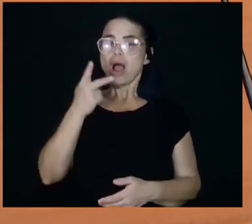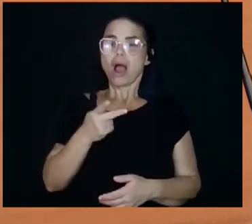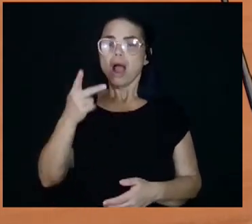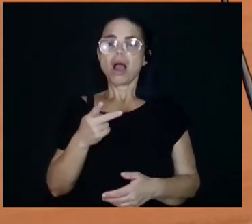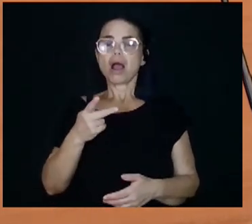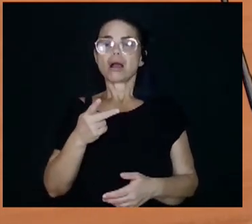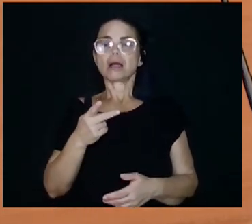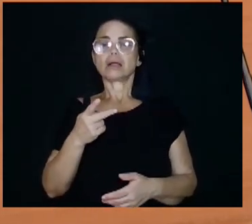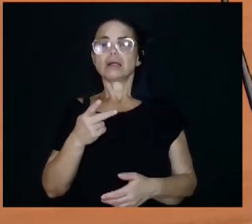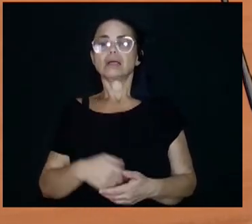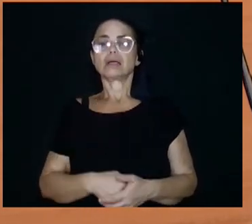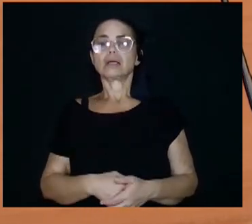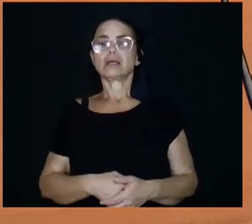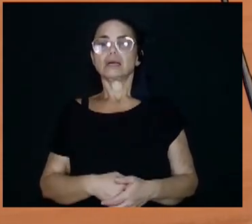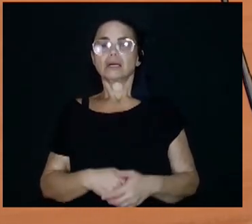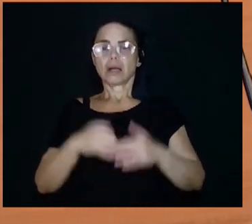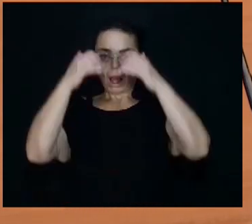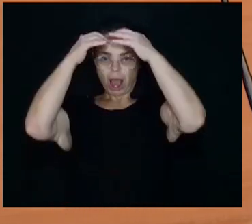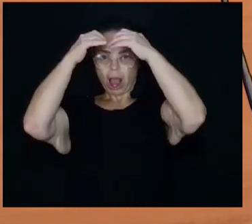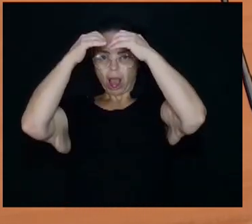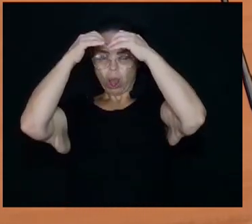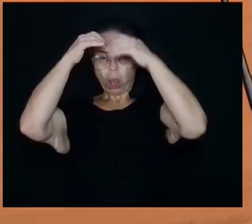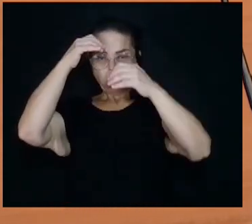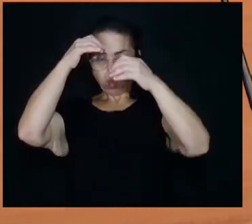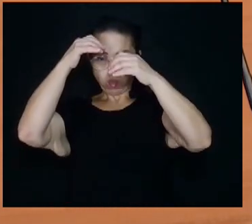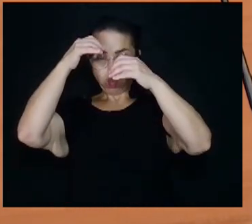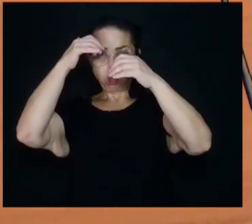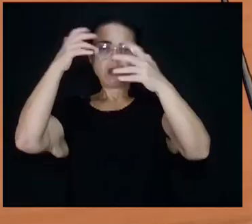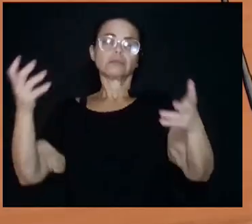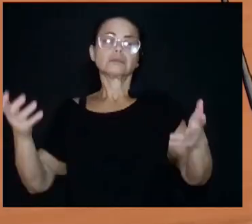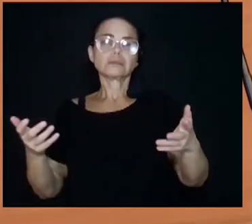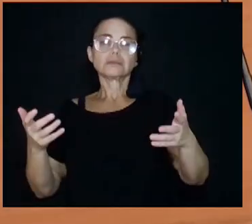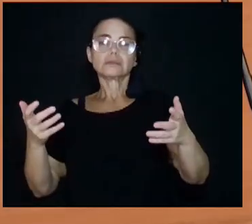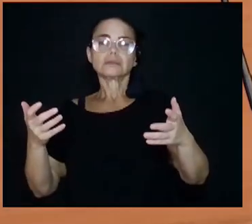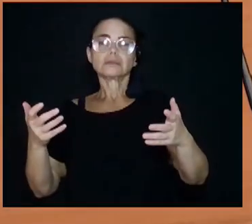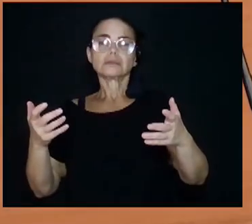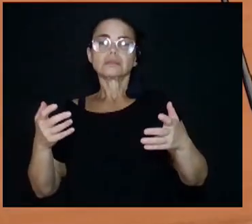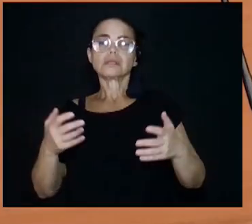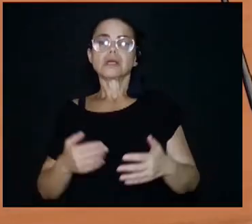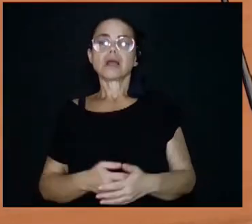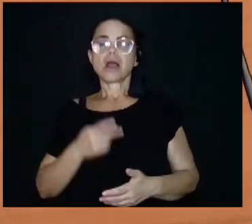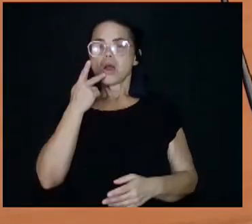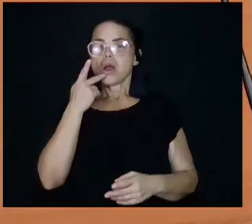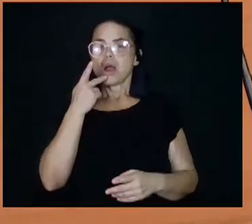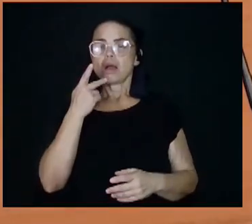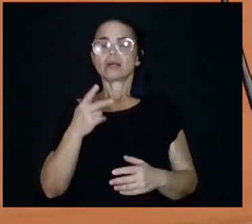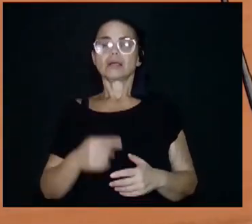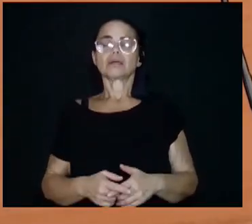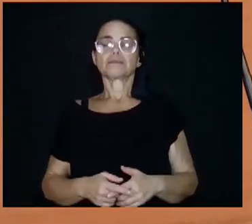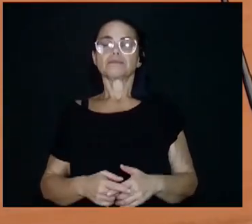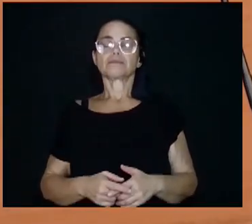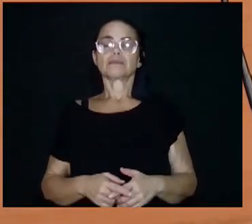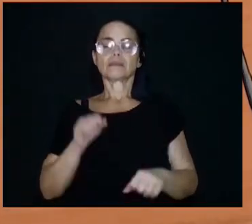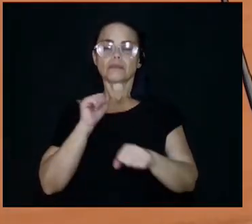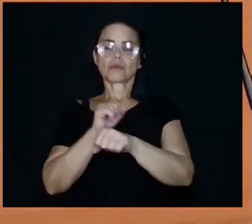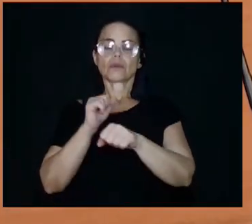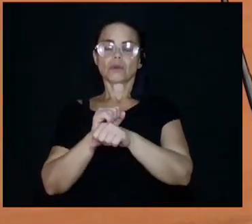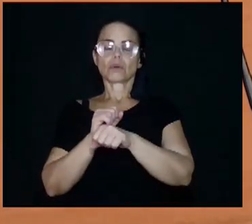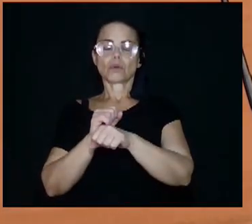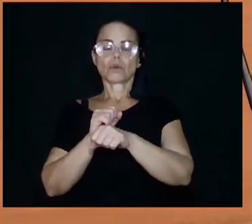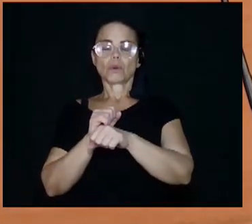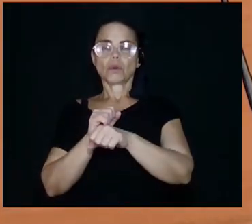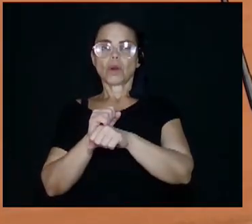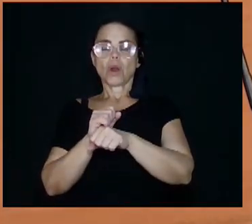meu cérebro é cortado. É porque é isso a gagueira. A gagueira é uma questão de tempo do som. E aí você fala, vou